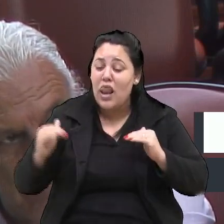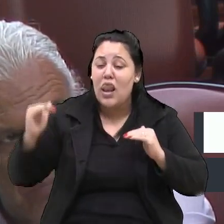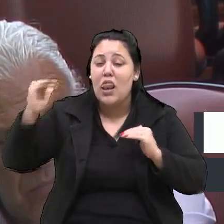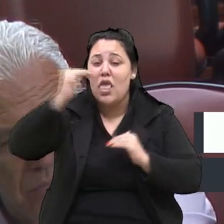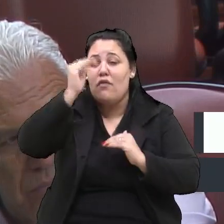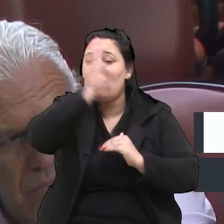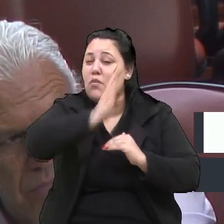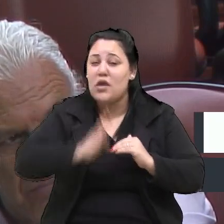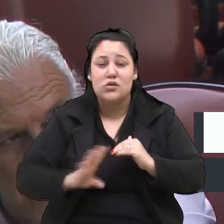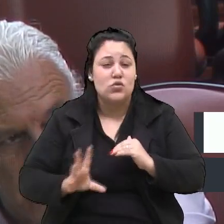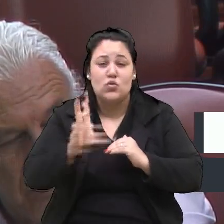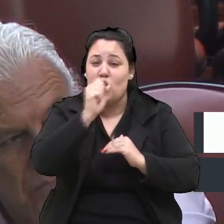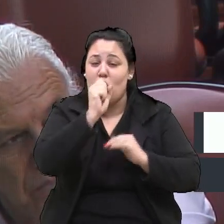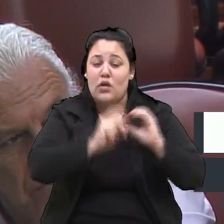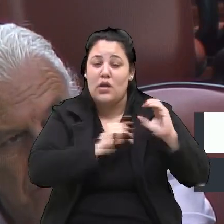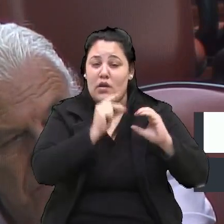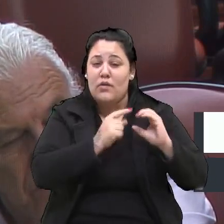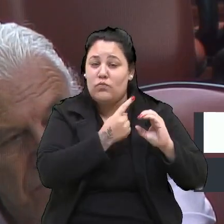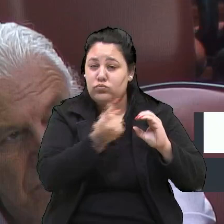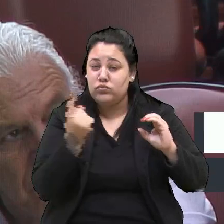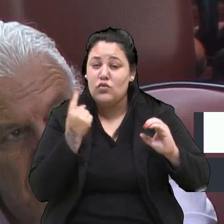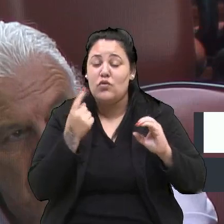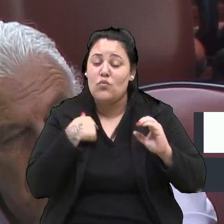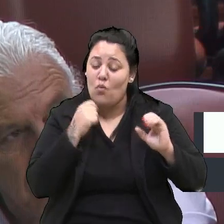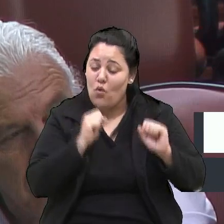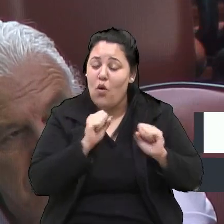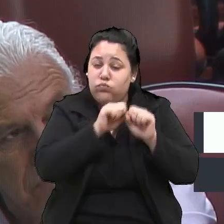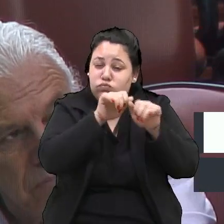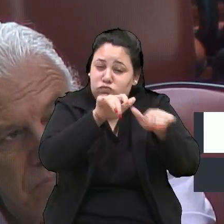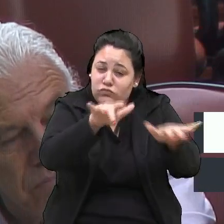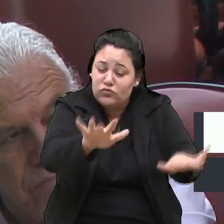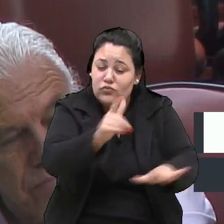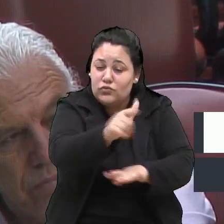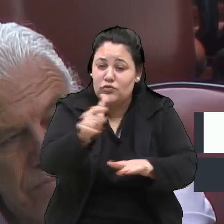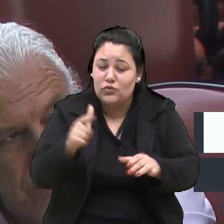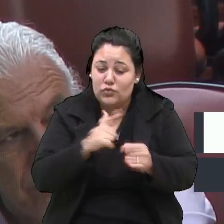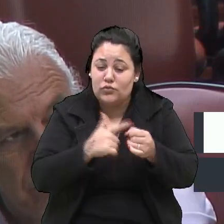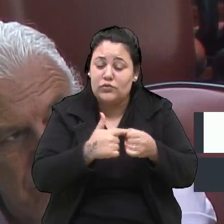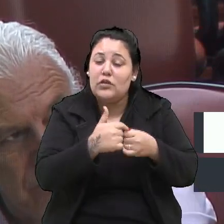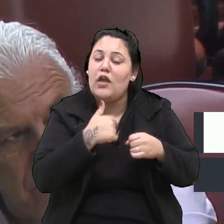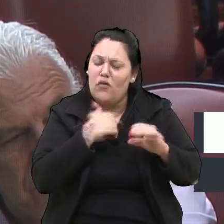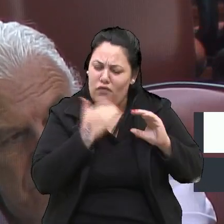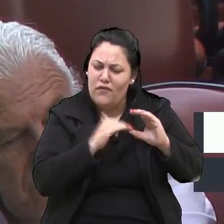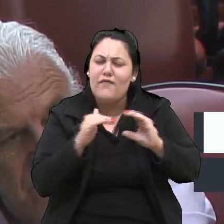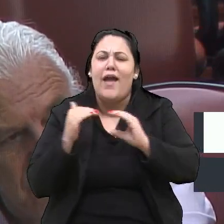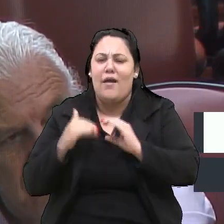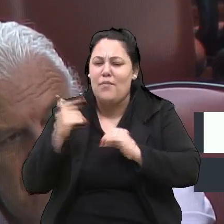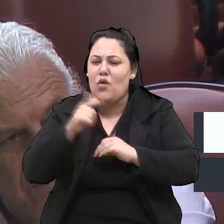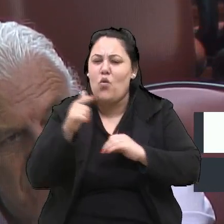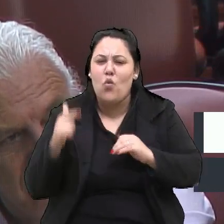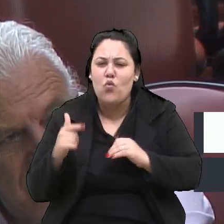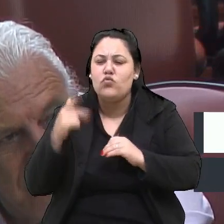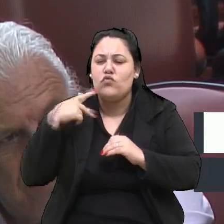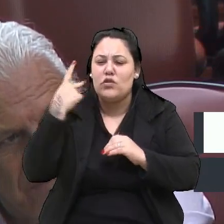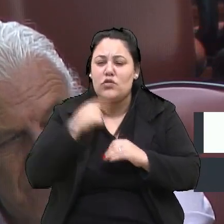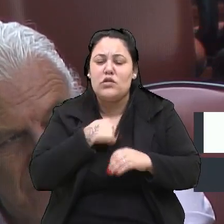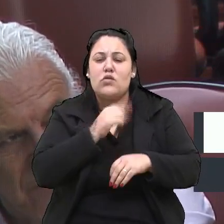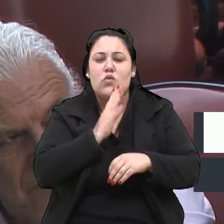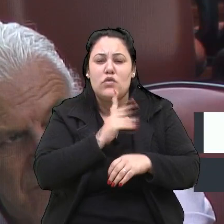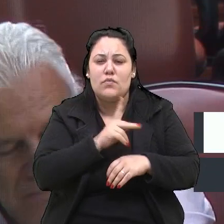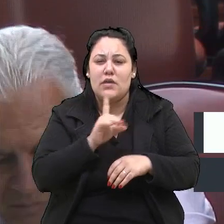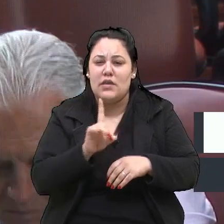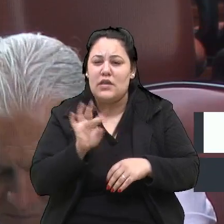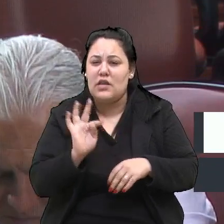de Vereadores possa repercutir para demais municípios também. Eu vou encaminhar para vários outros vereadores que eu conheço do PDT para que protocolem essa